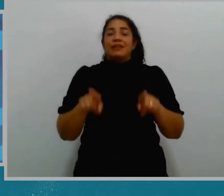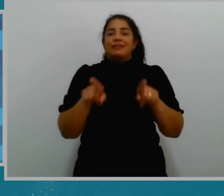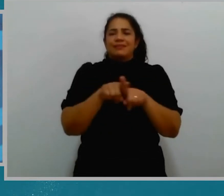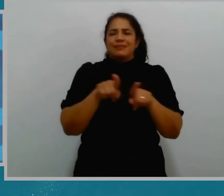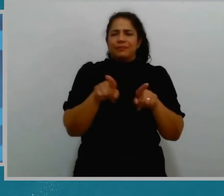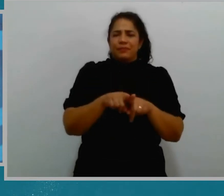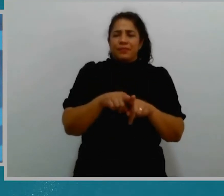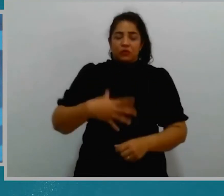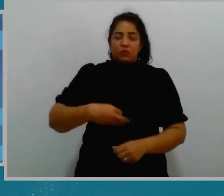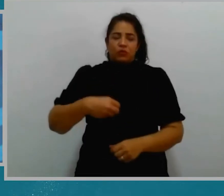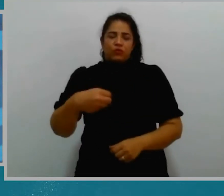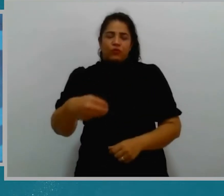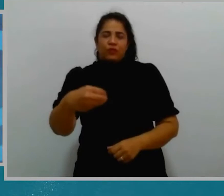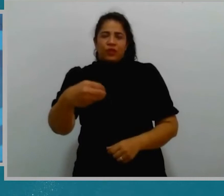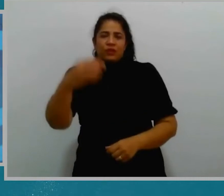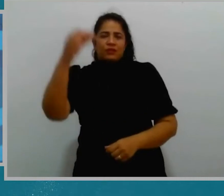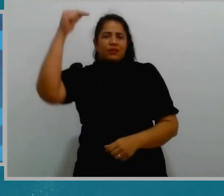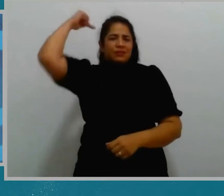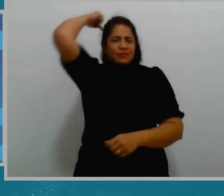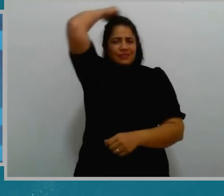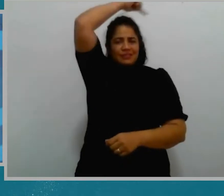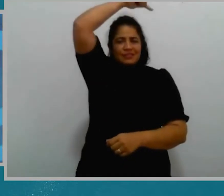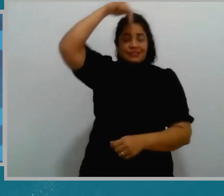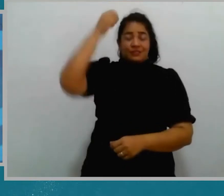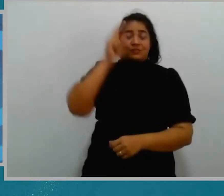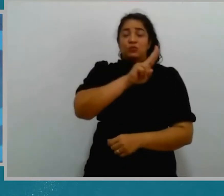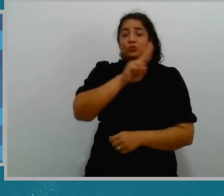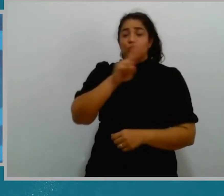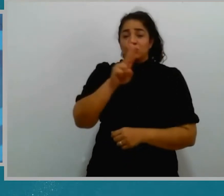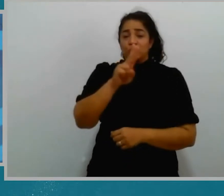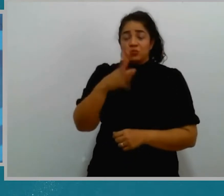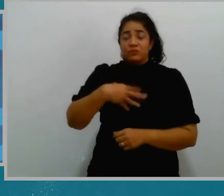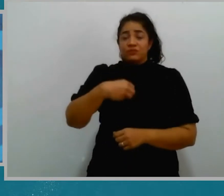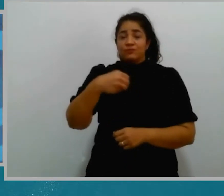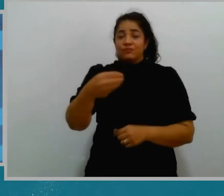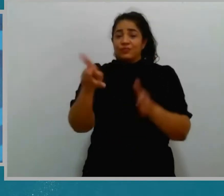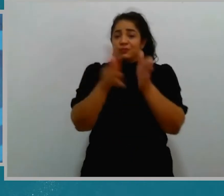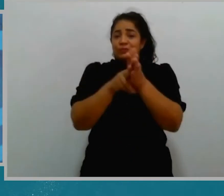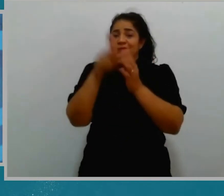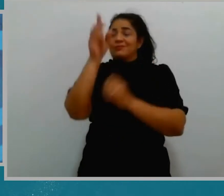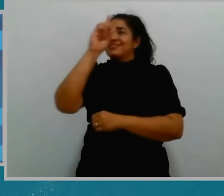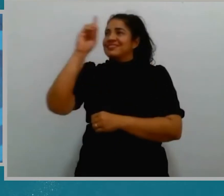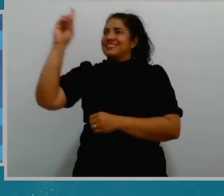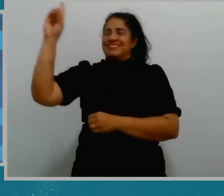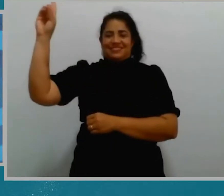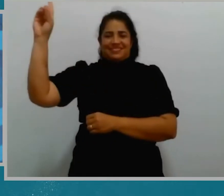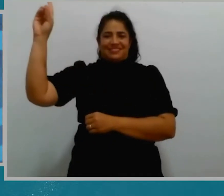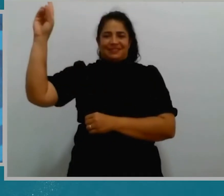será chamado Filho de Deus.